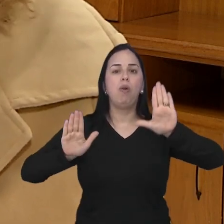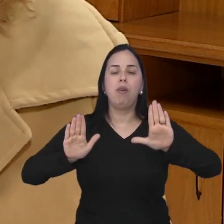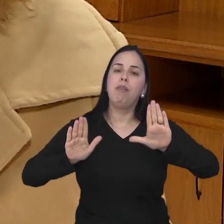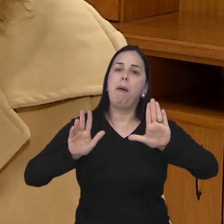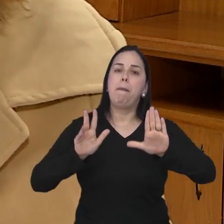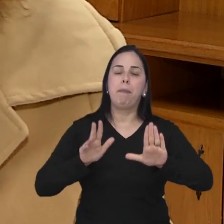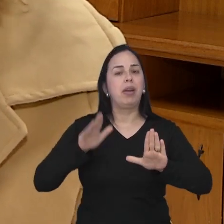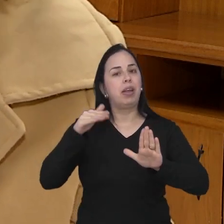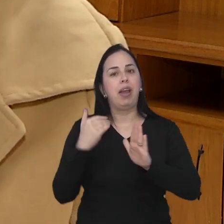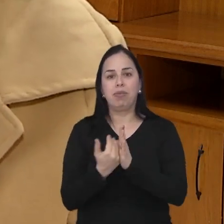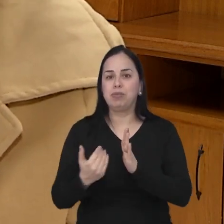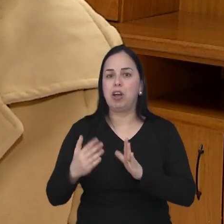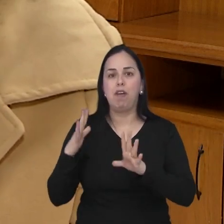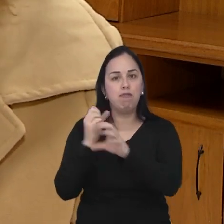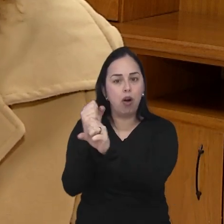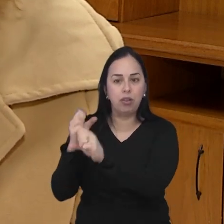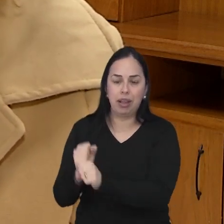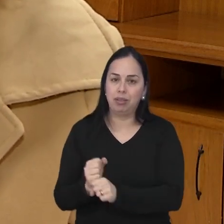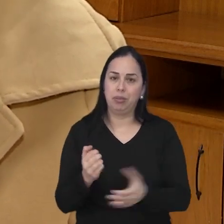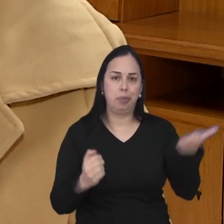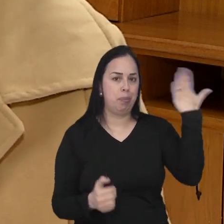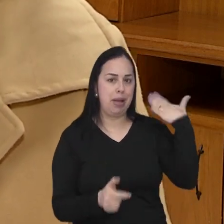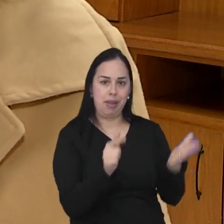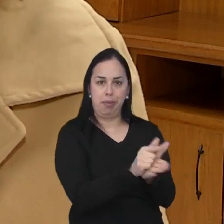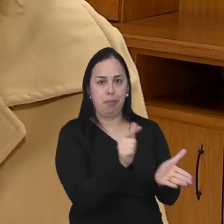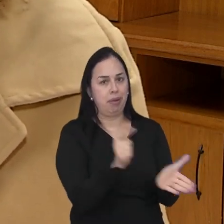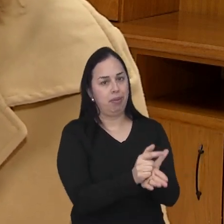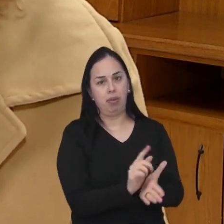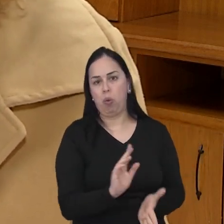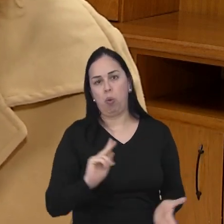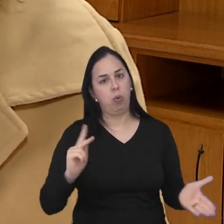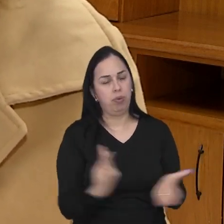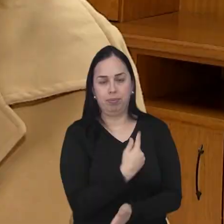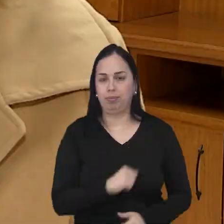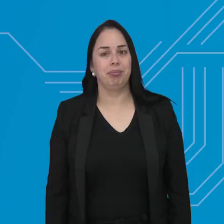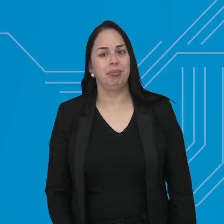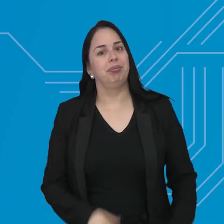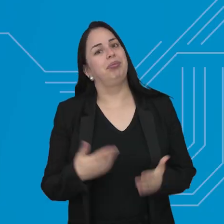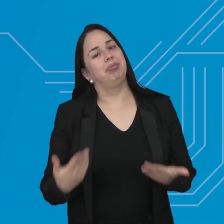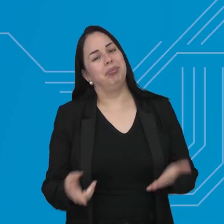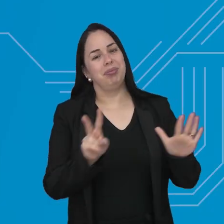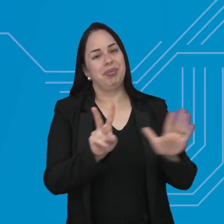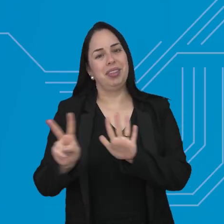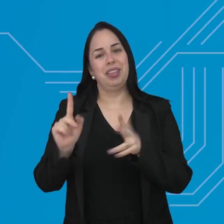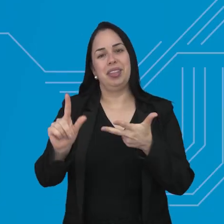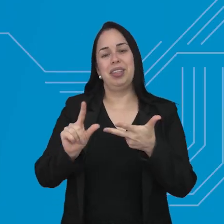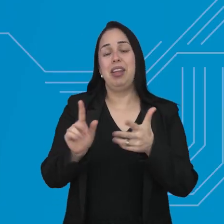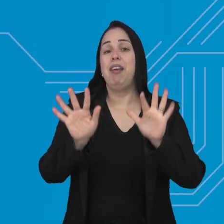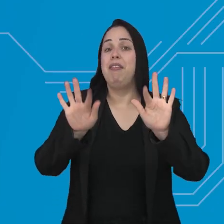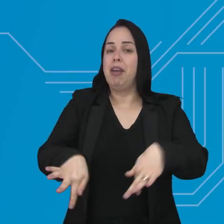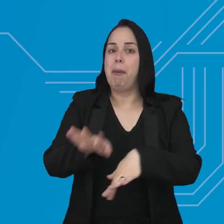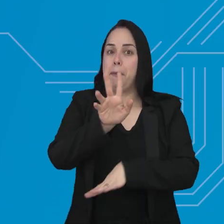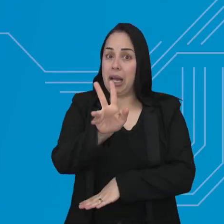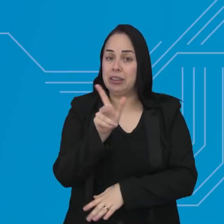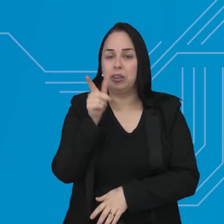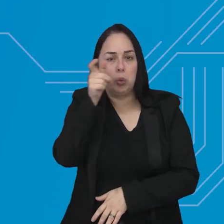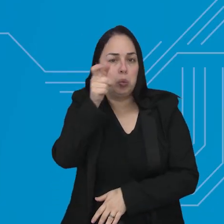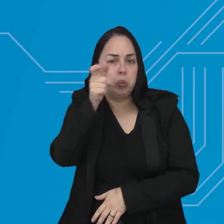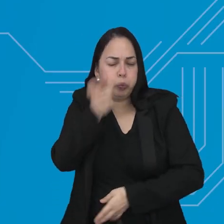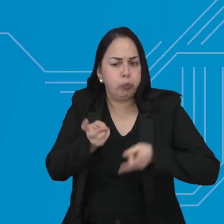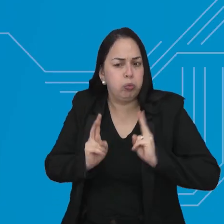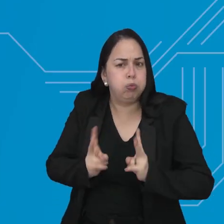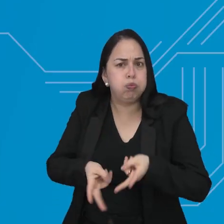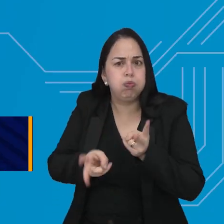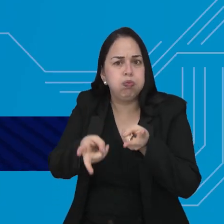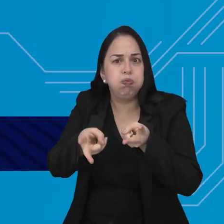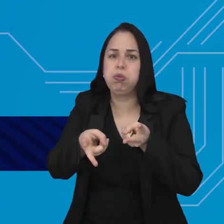mais votado, porque isso não era uma coisa que acontecia quando se tinha voto em papel. E o Semana Legislativa fica por aqui, mas continue